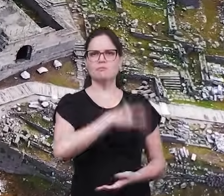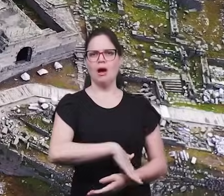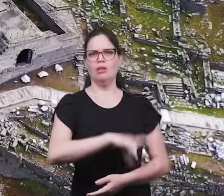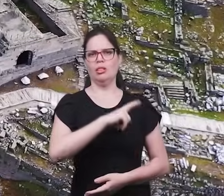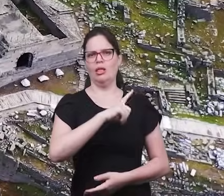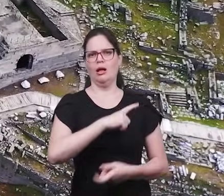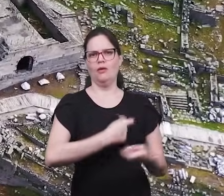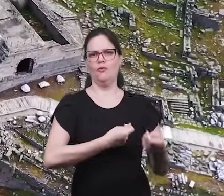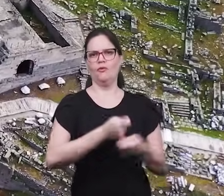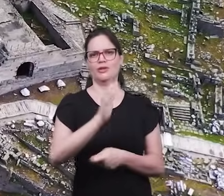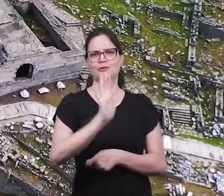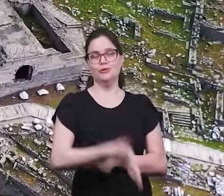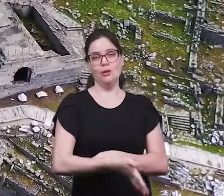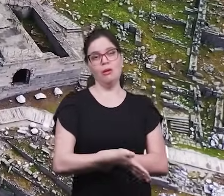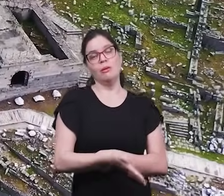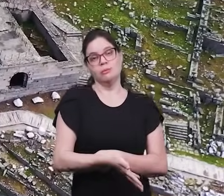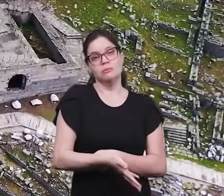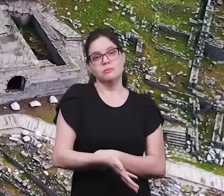no mal,